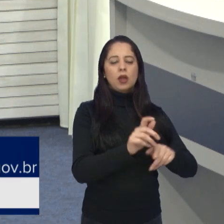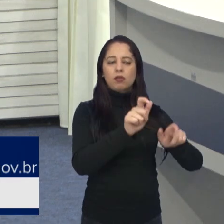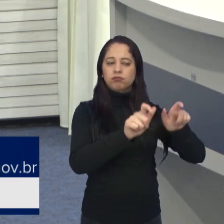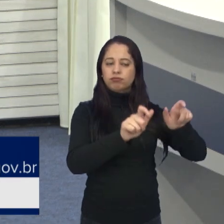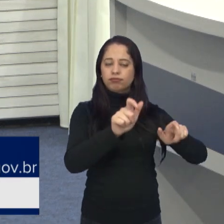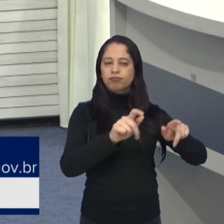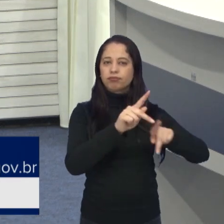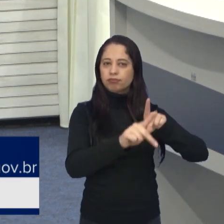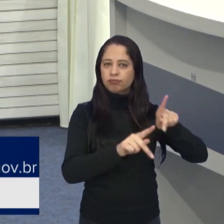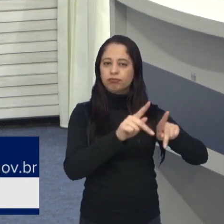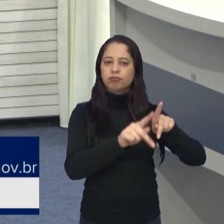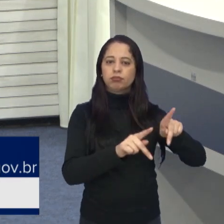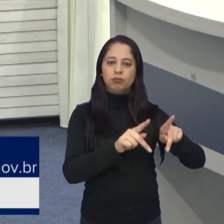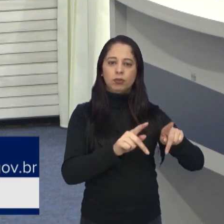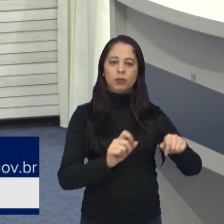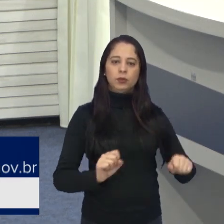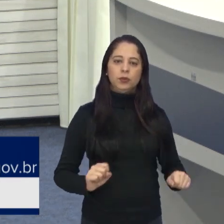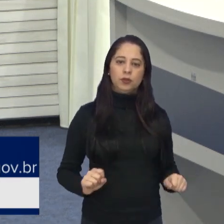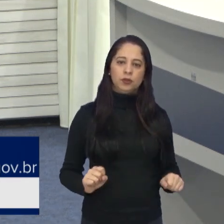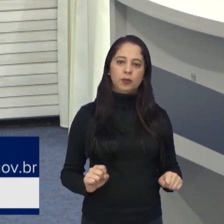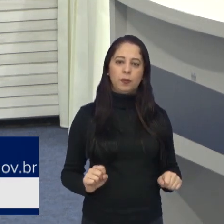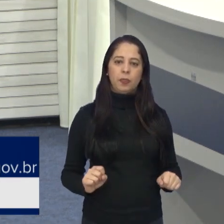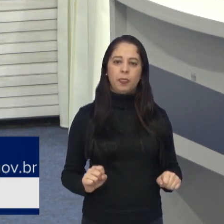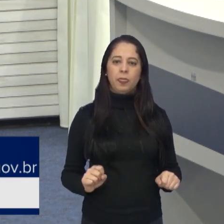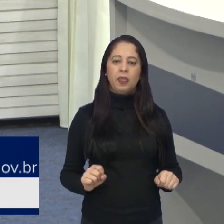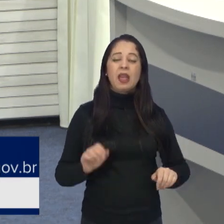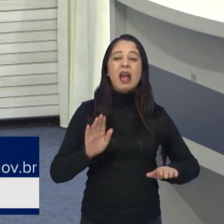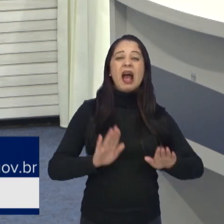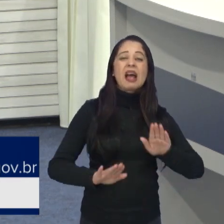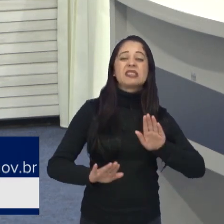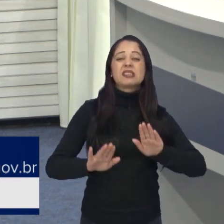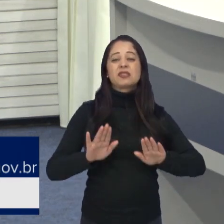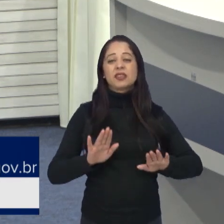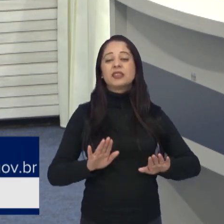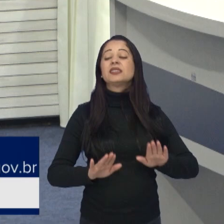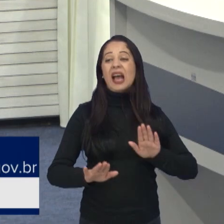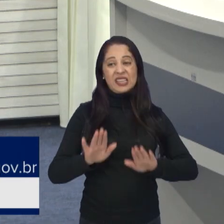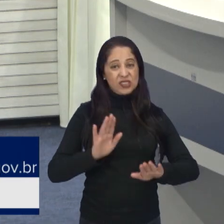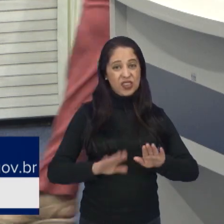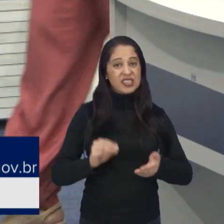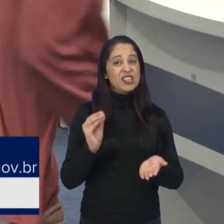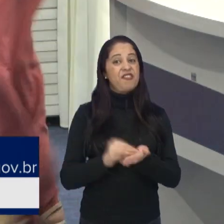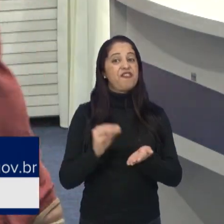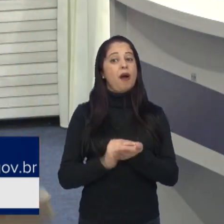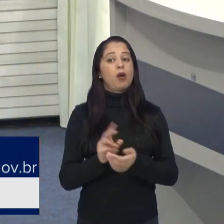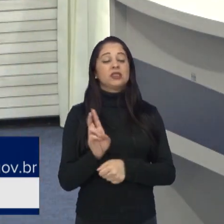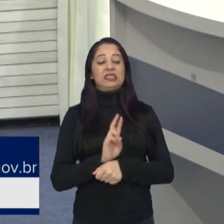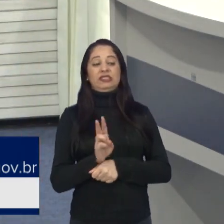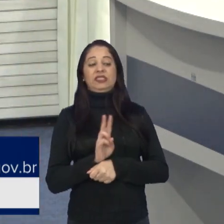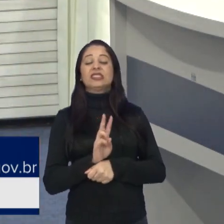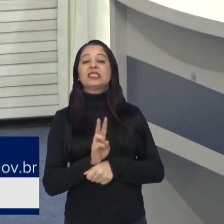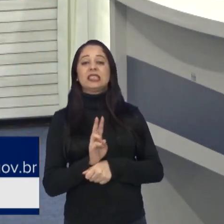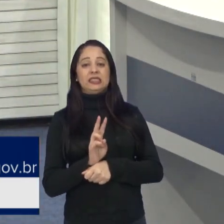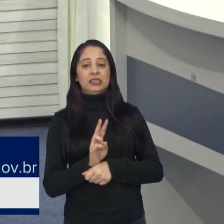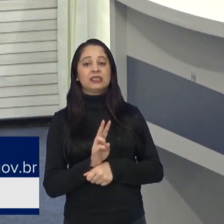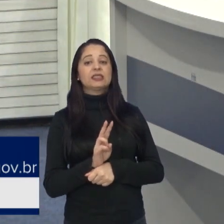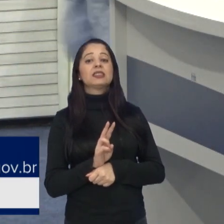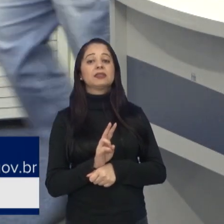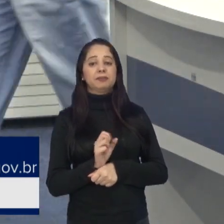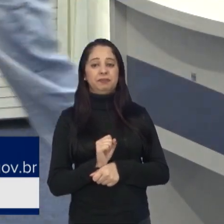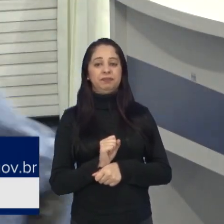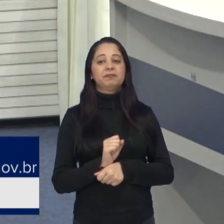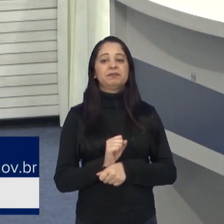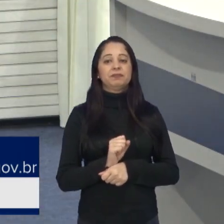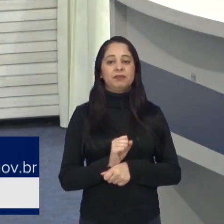né, que, às vezes, até por má fiscalização, viu, Zé Luiz? Por má